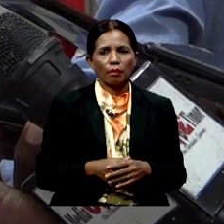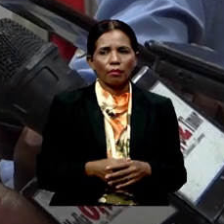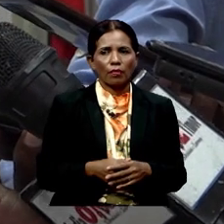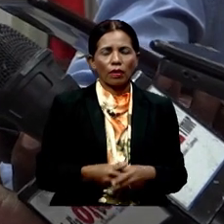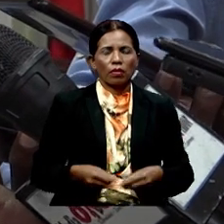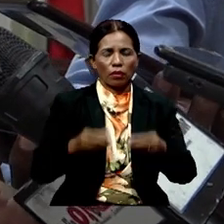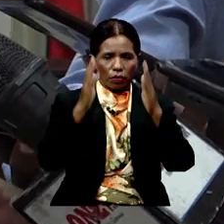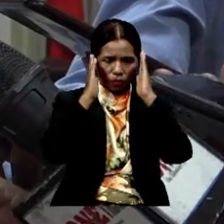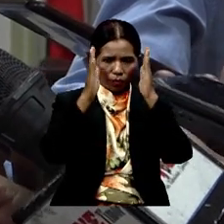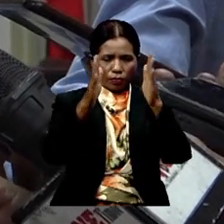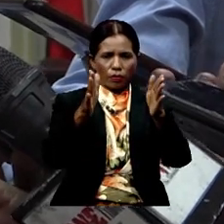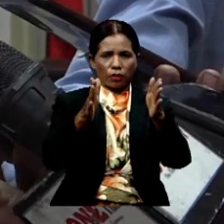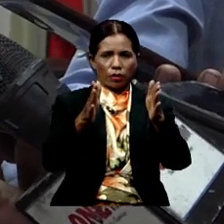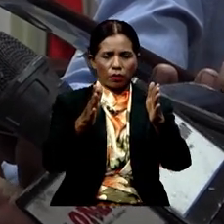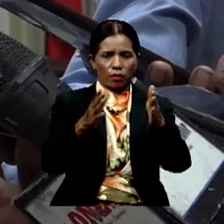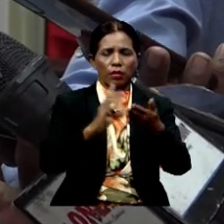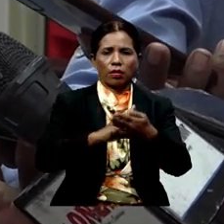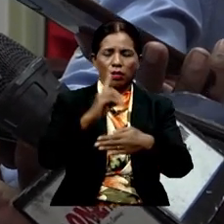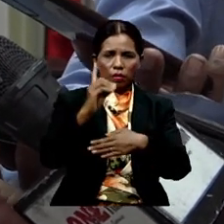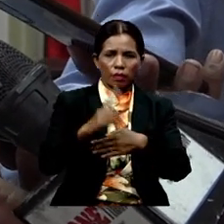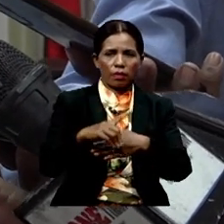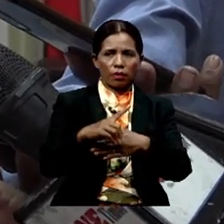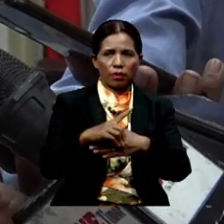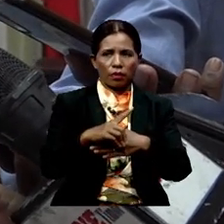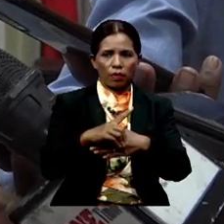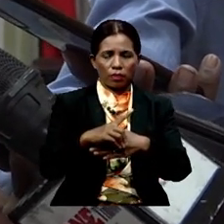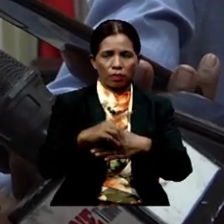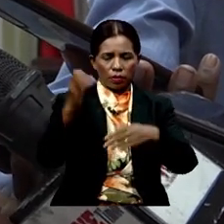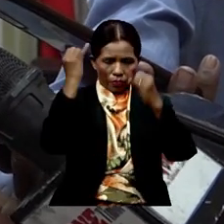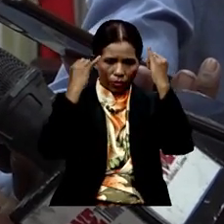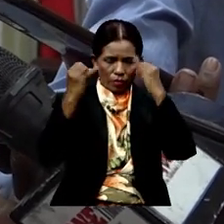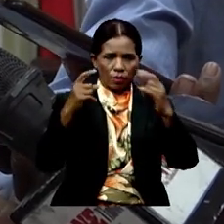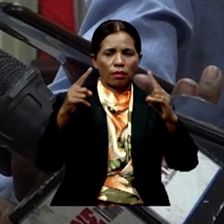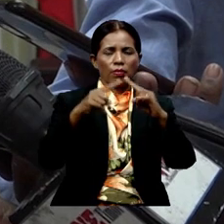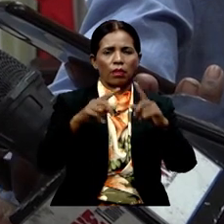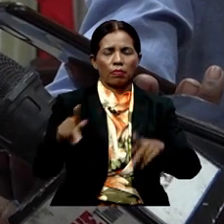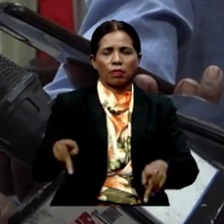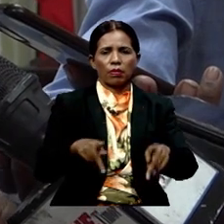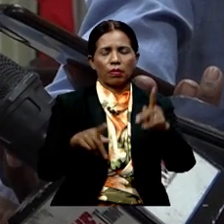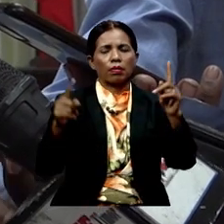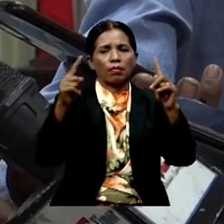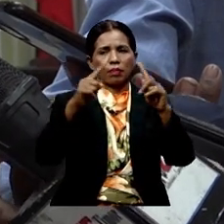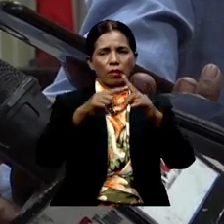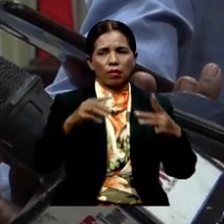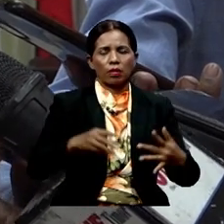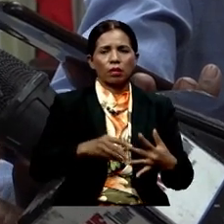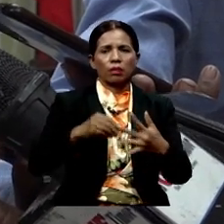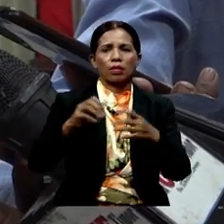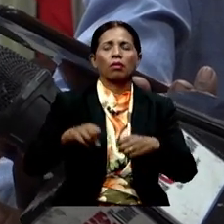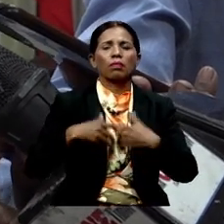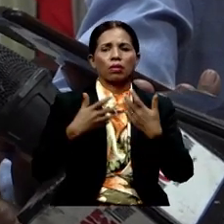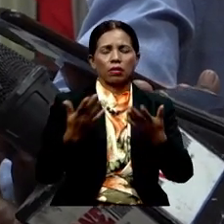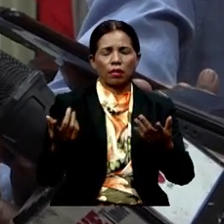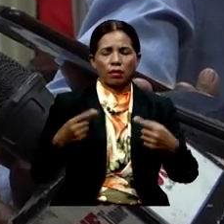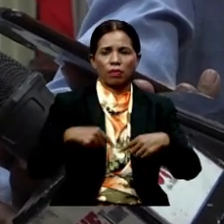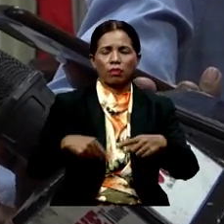fó atenção teve para desenvolvimento informação para o público, para o liu, em sabele,